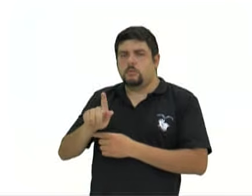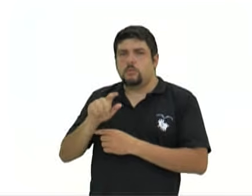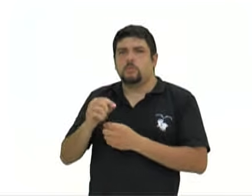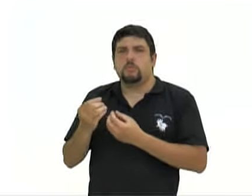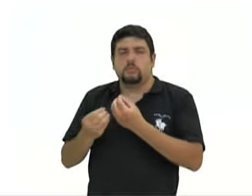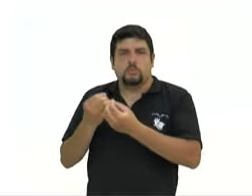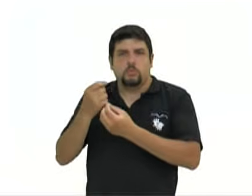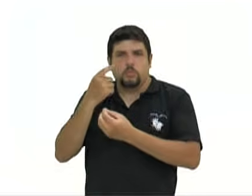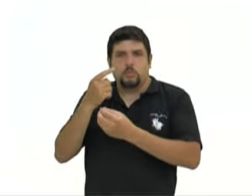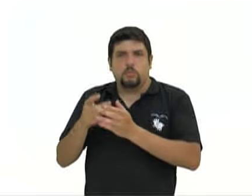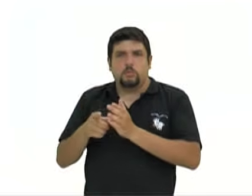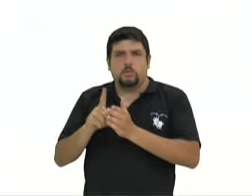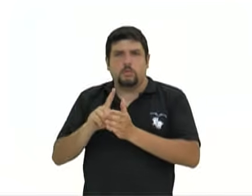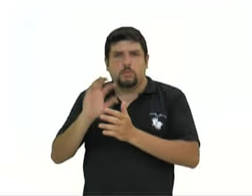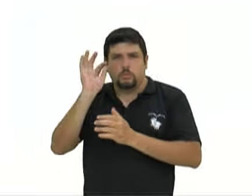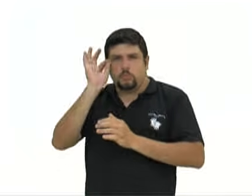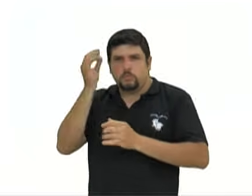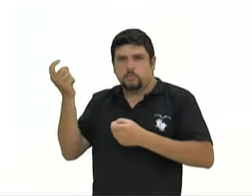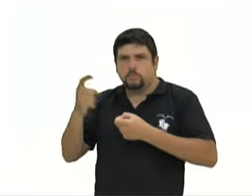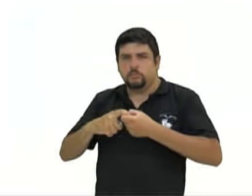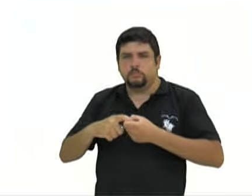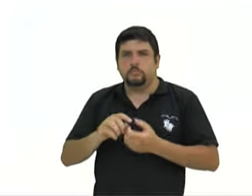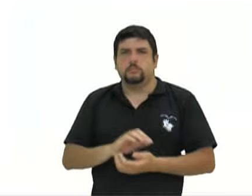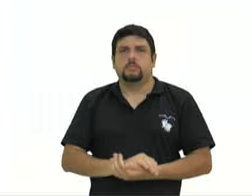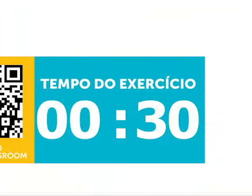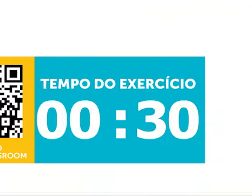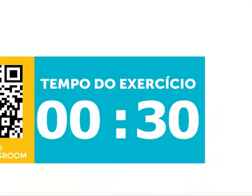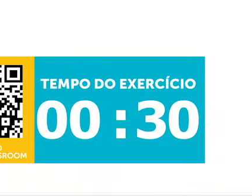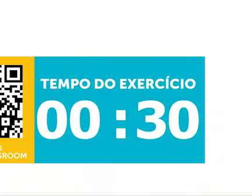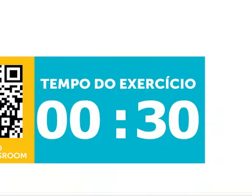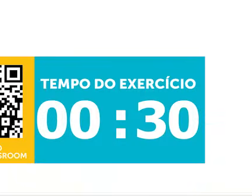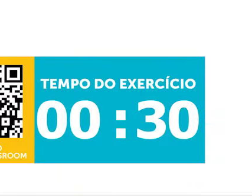plot twist. Uma piscadinha e a gente já volta, pessoal.